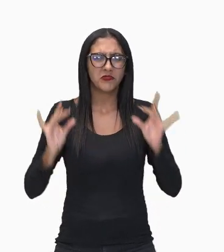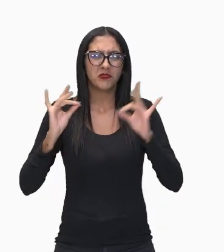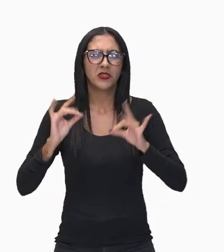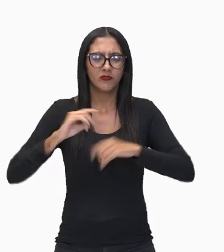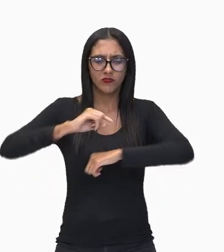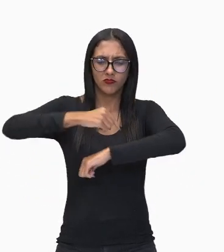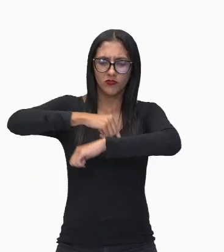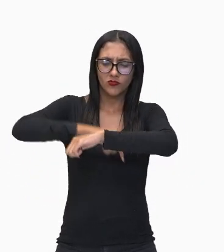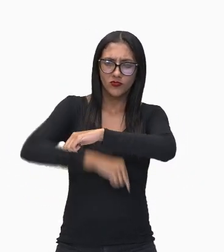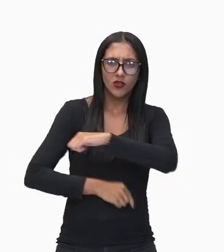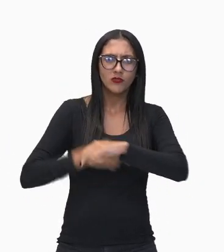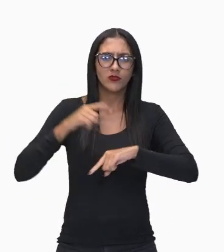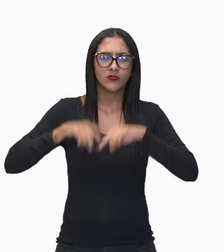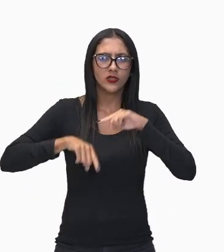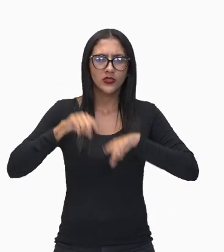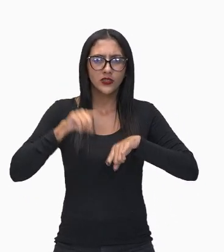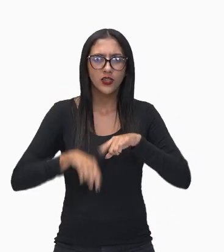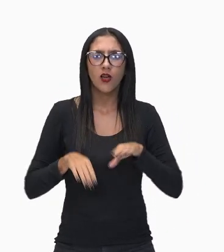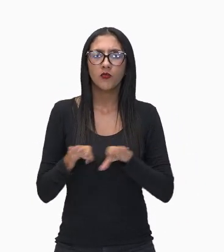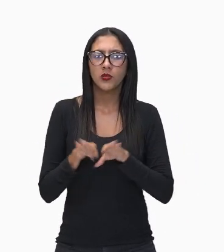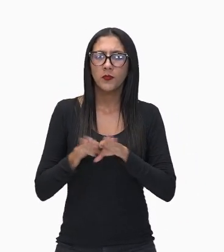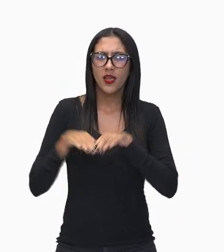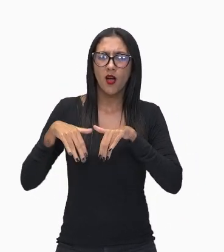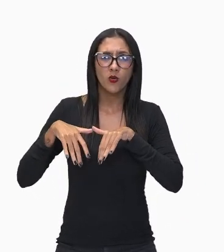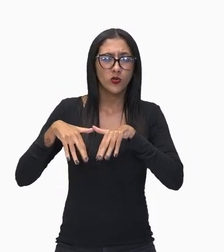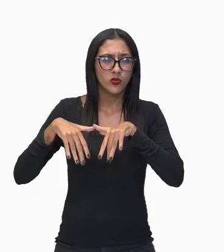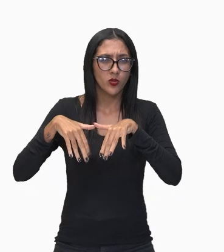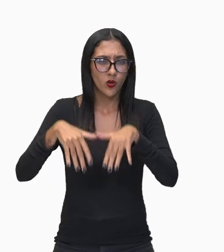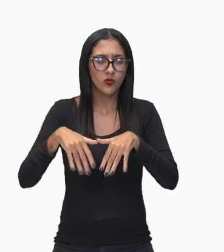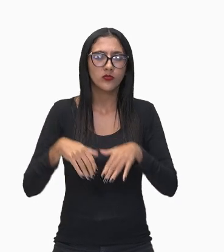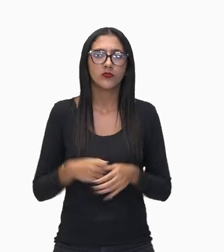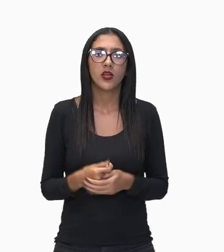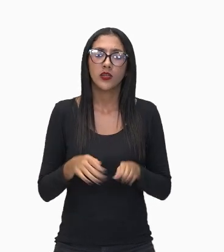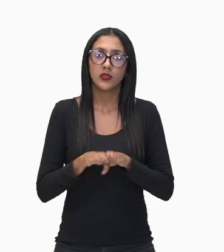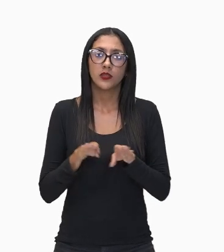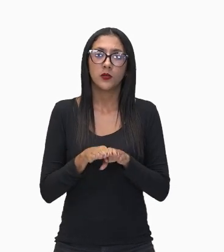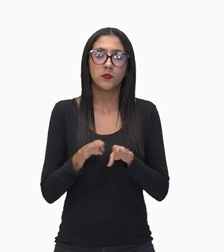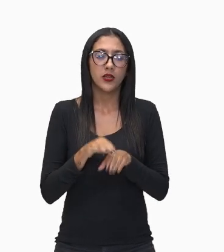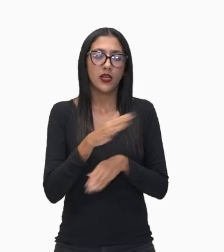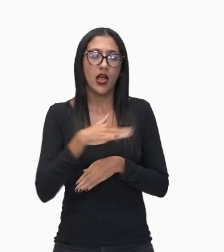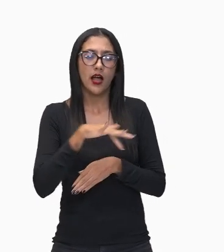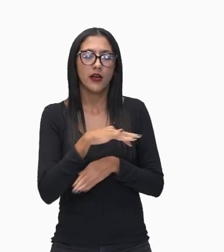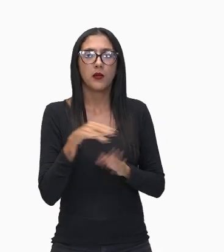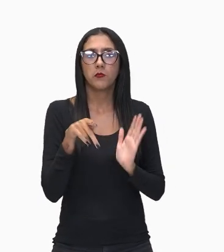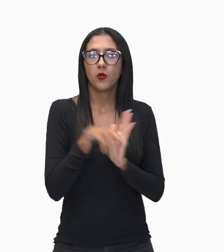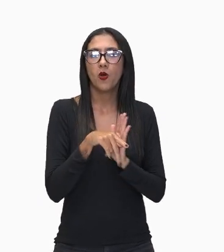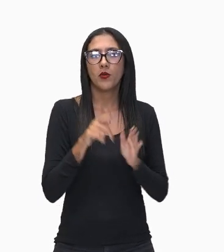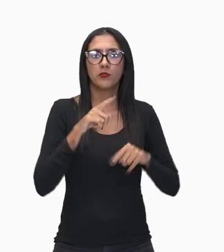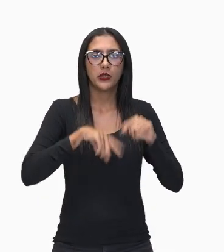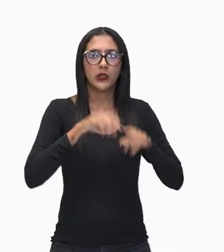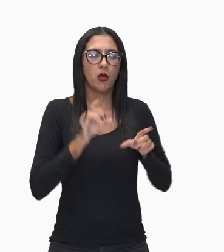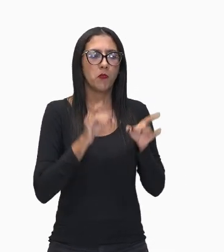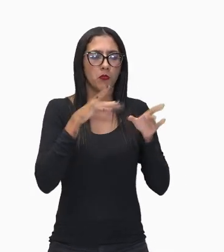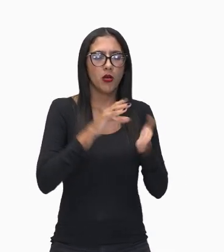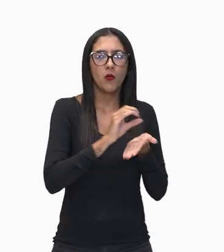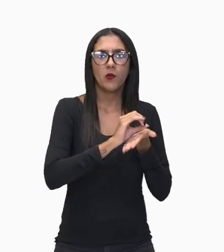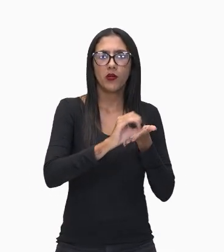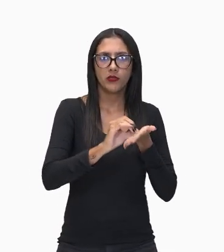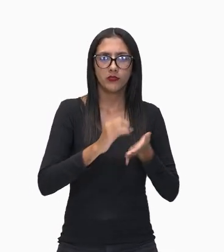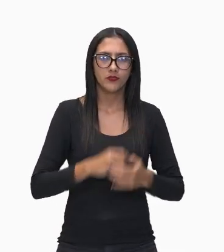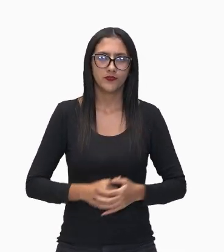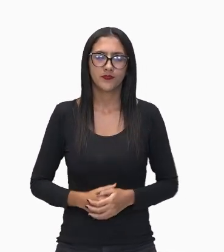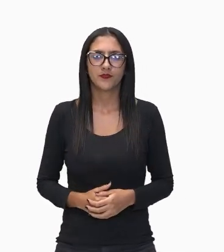esgotos, os agrotóxicos e fertilizantes e também os aterros industriais. E também nós temos a poluição